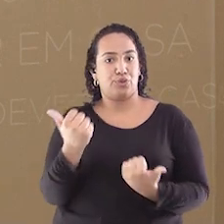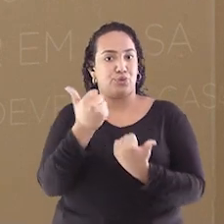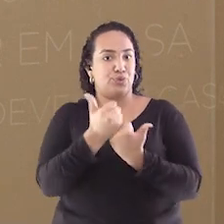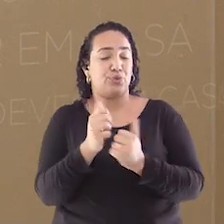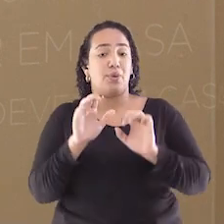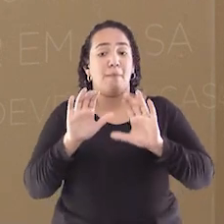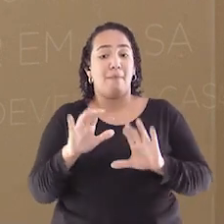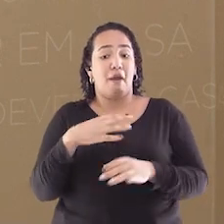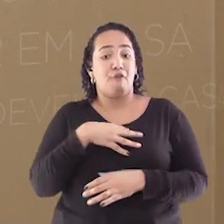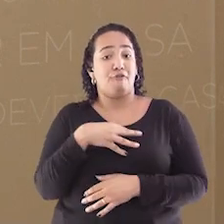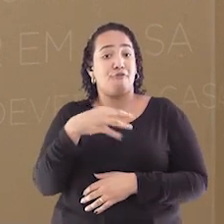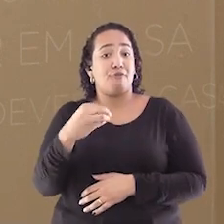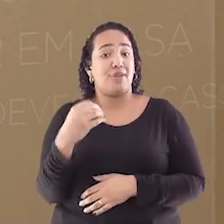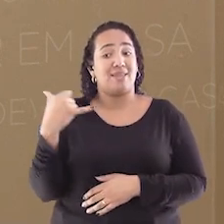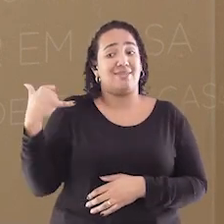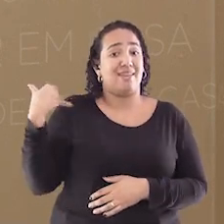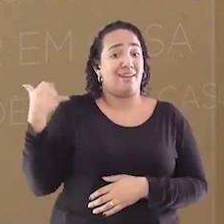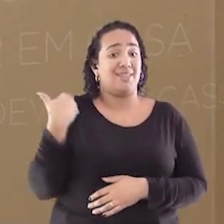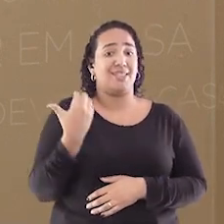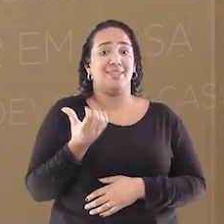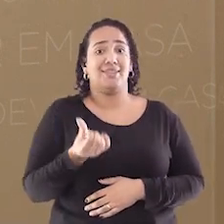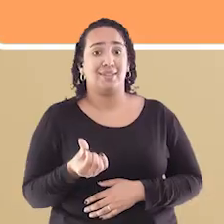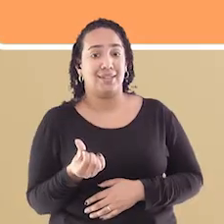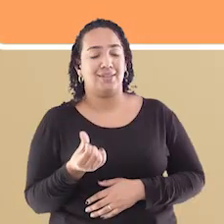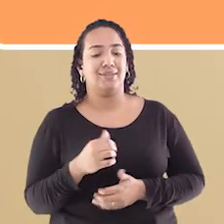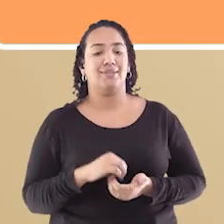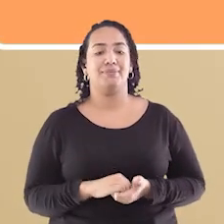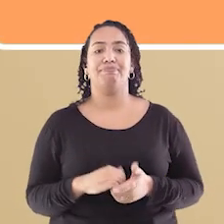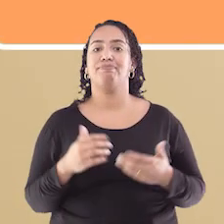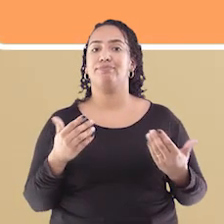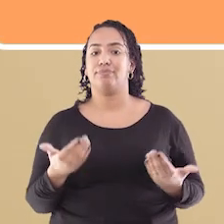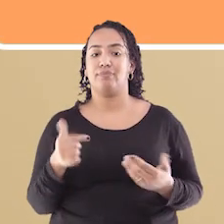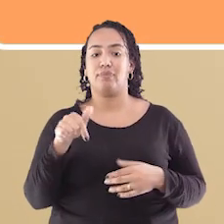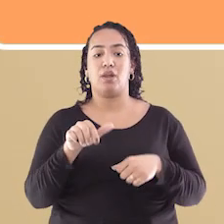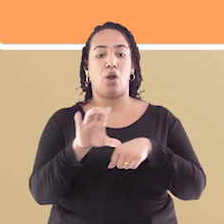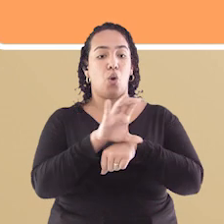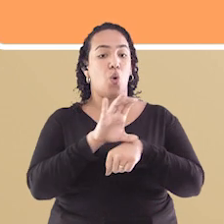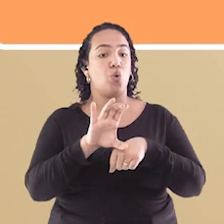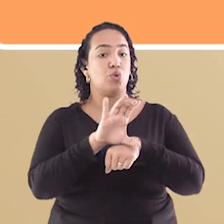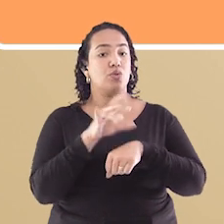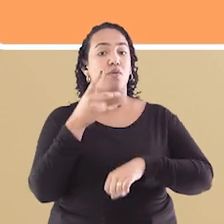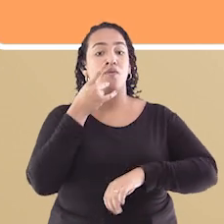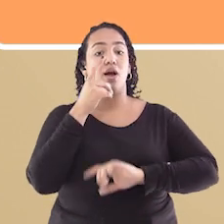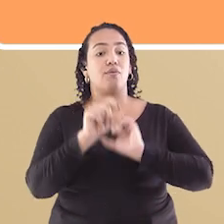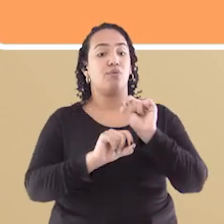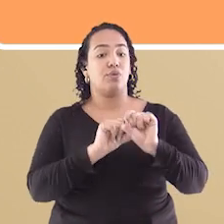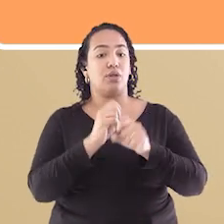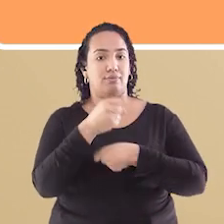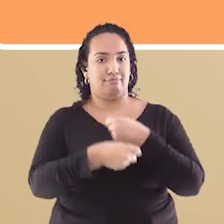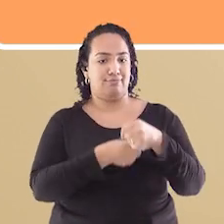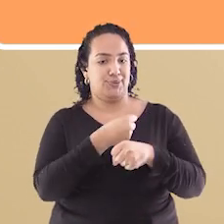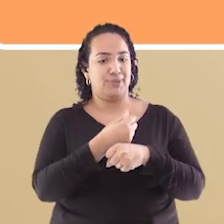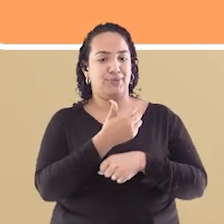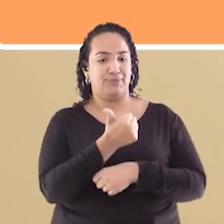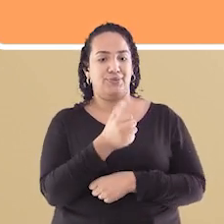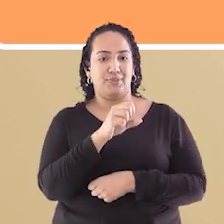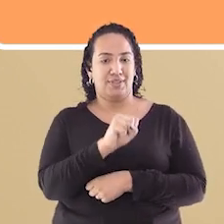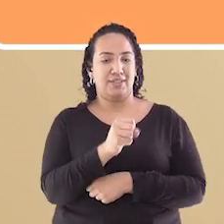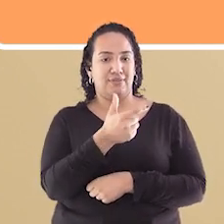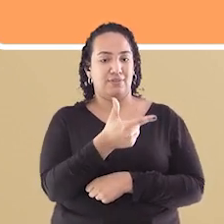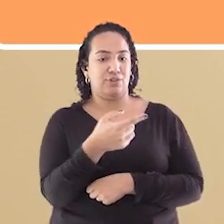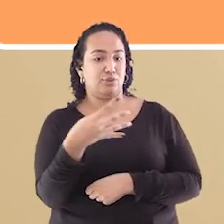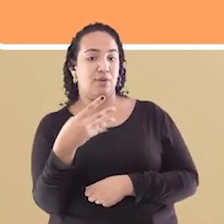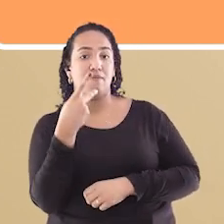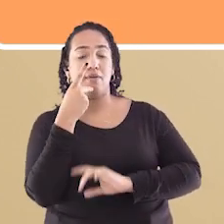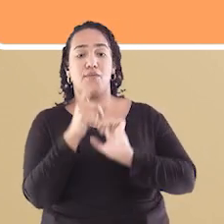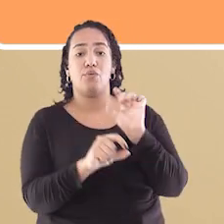Porém, Pedrinho tinha apenas 6 anos incompletos. E a Constituição vigente na época, a de 1824, dizia